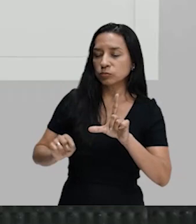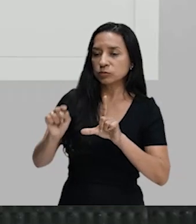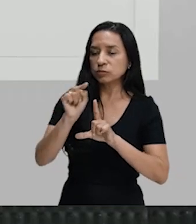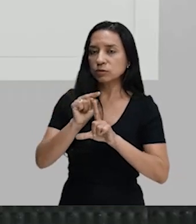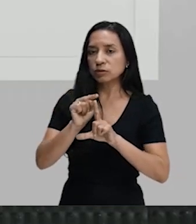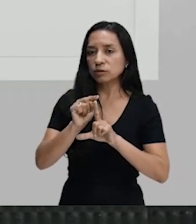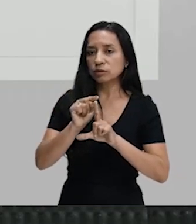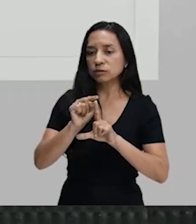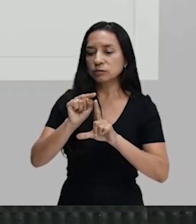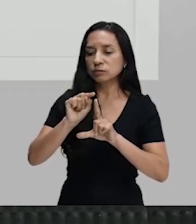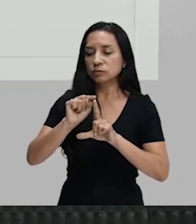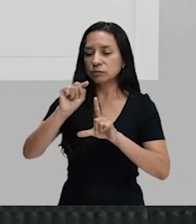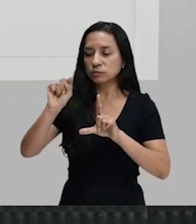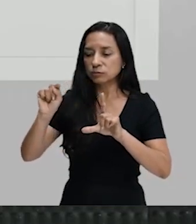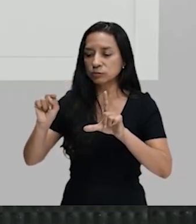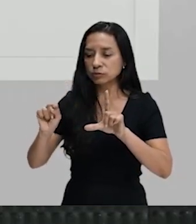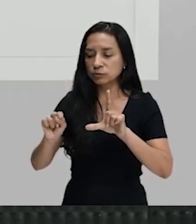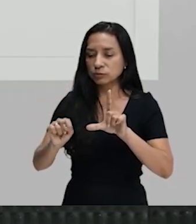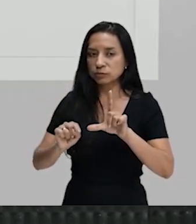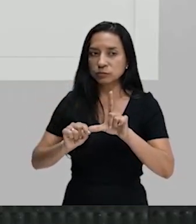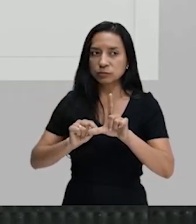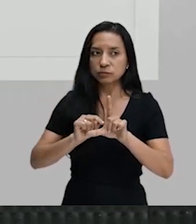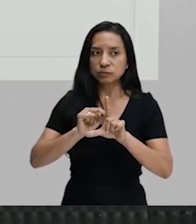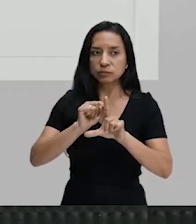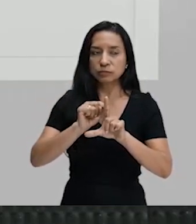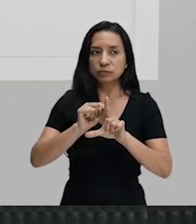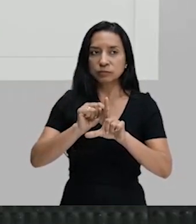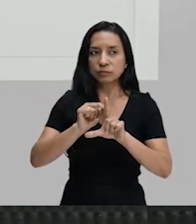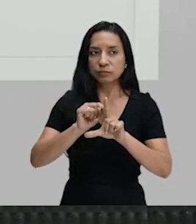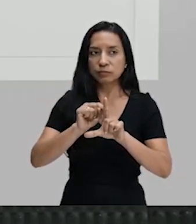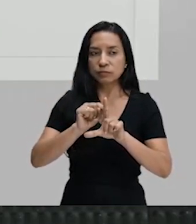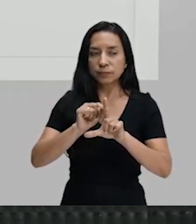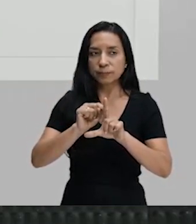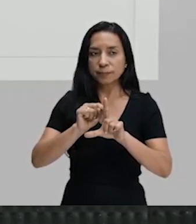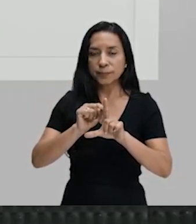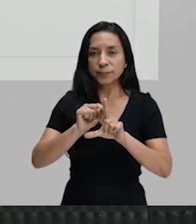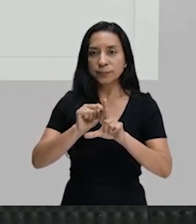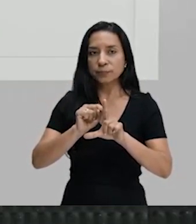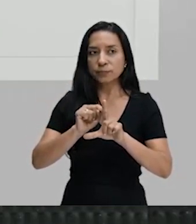no sentido horário, certo? Então isso aqui, ó,